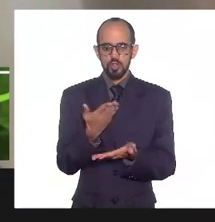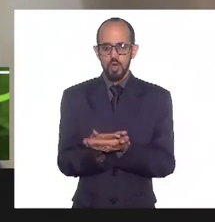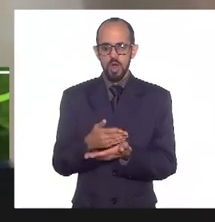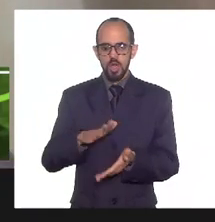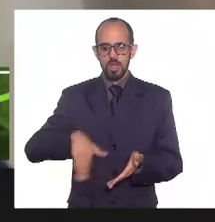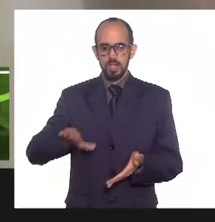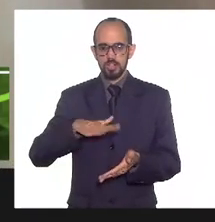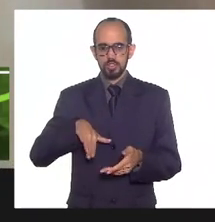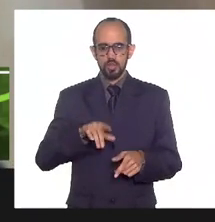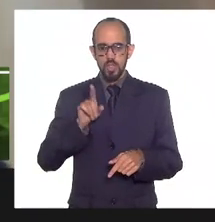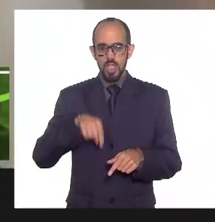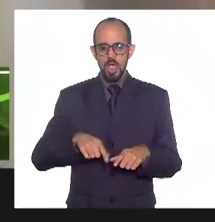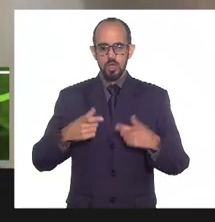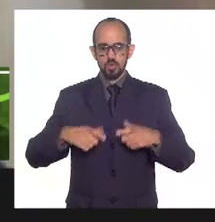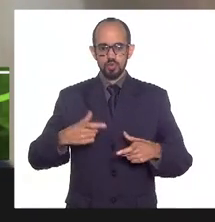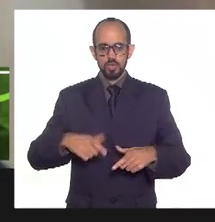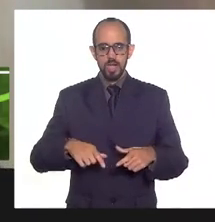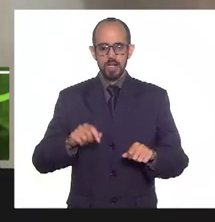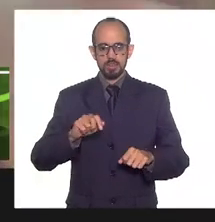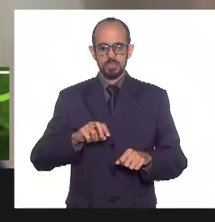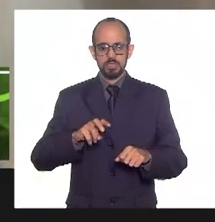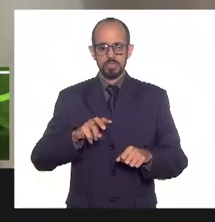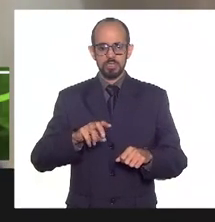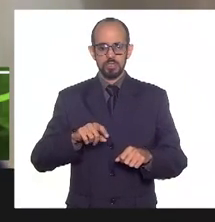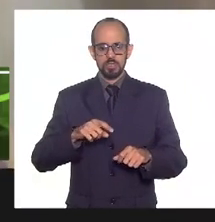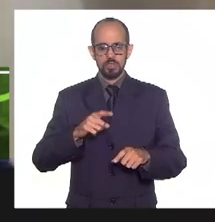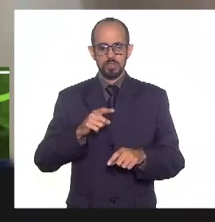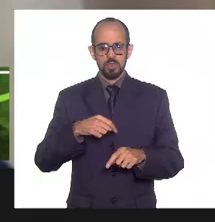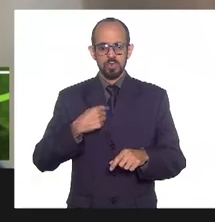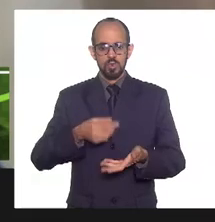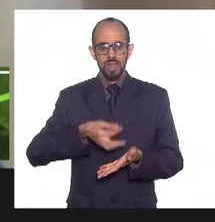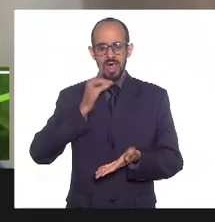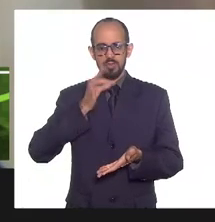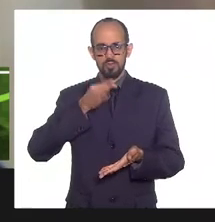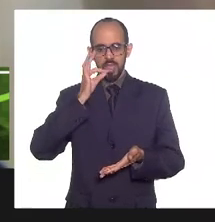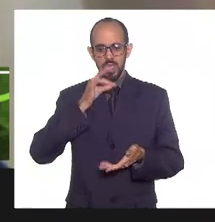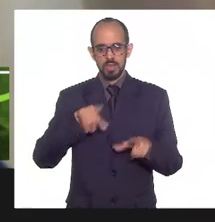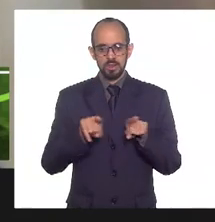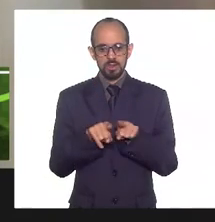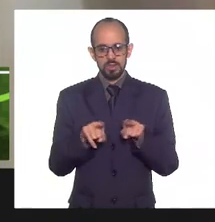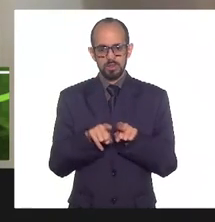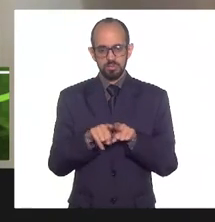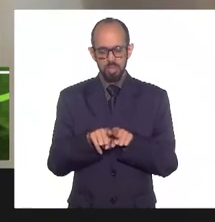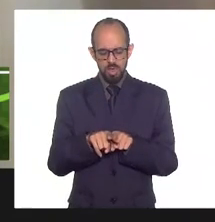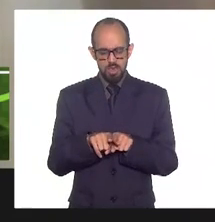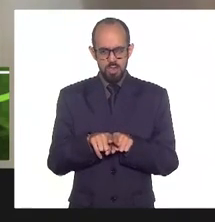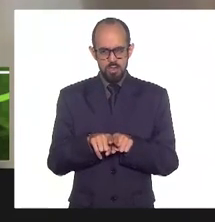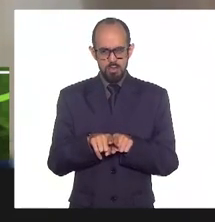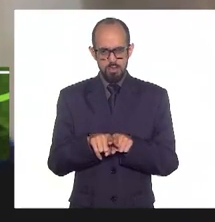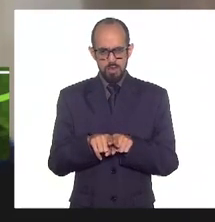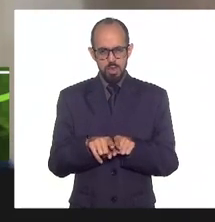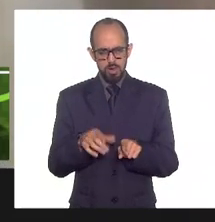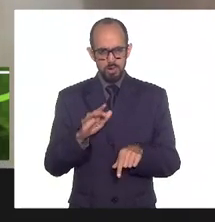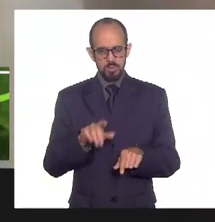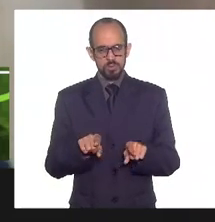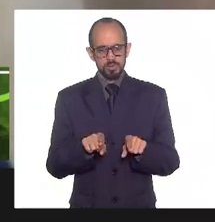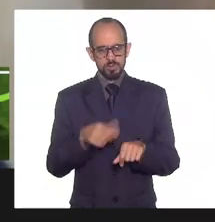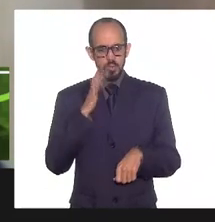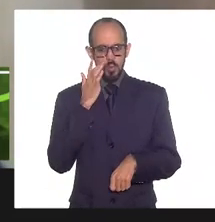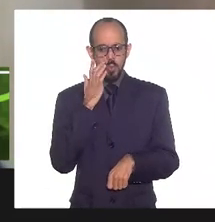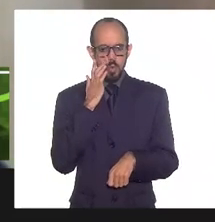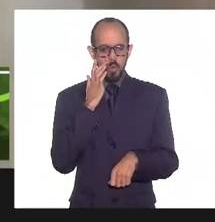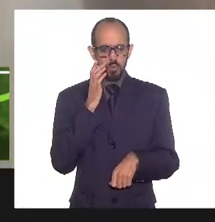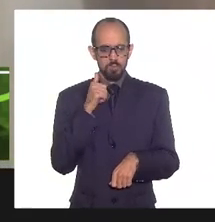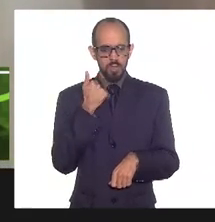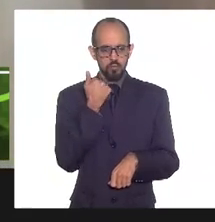ali um dos pontos que os negros chegavam e o café ia com ouro para fora do nosso